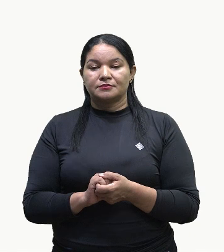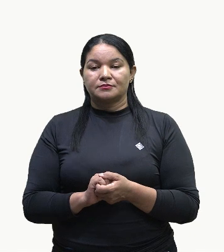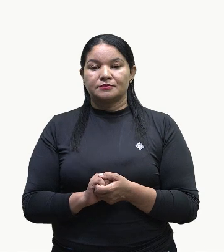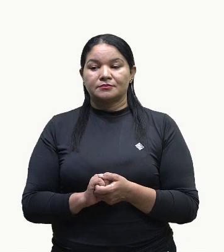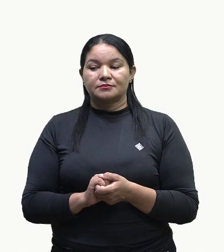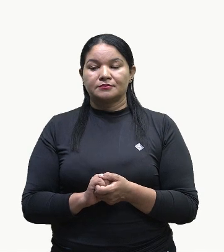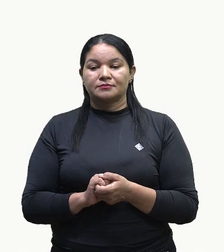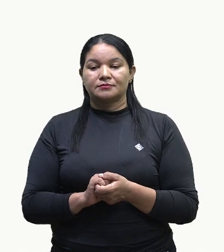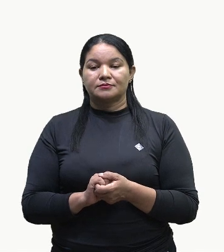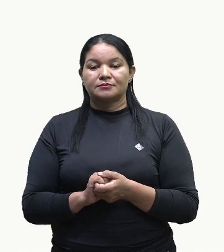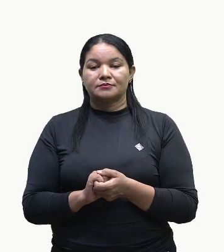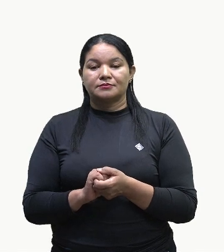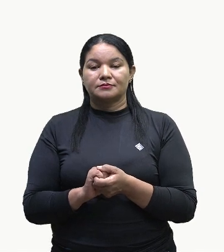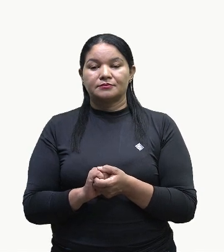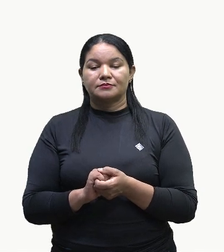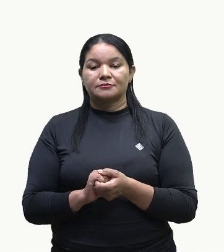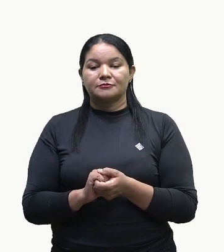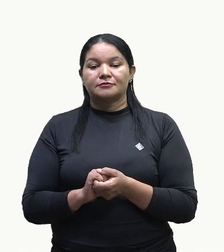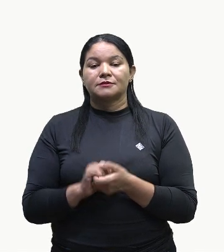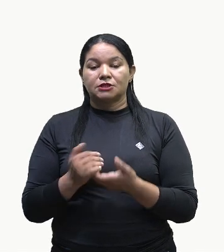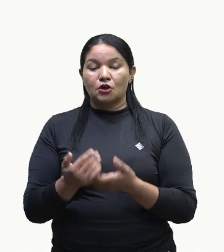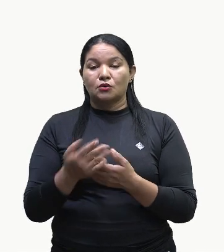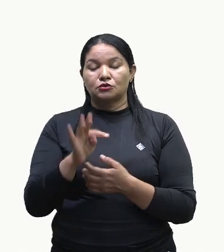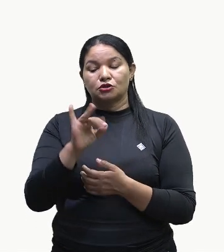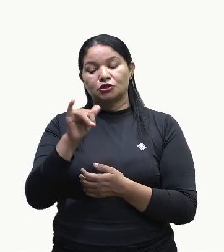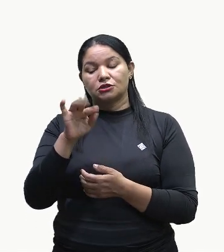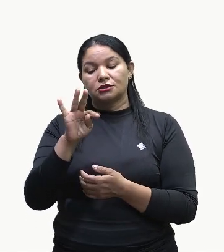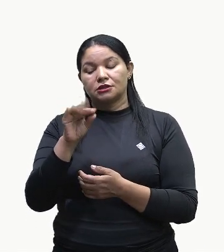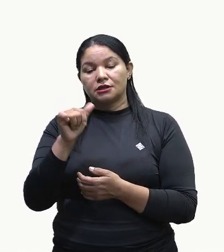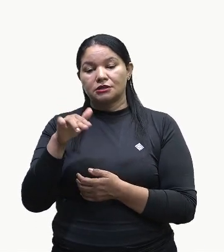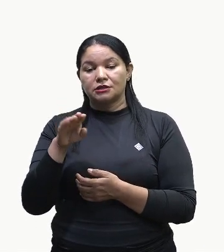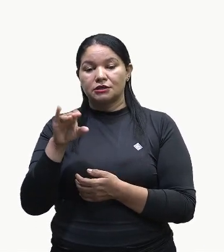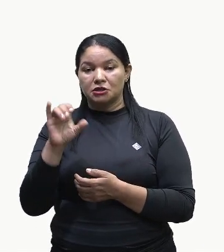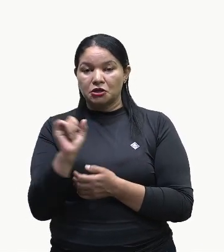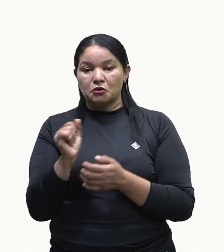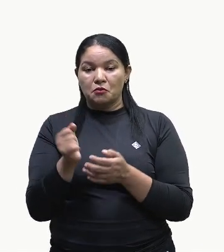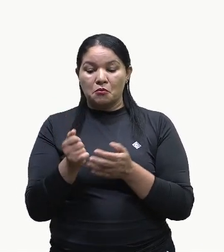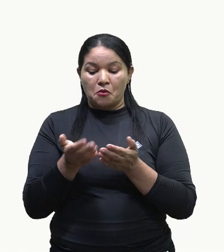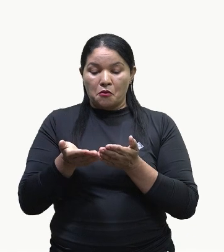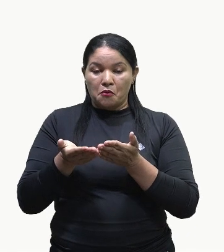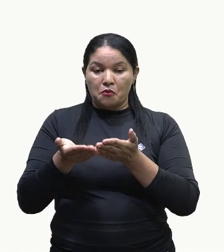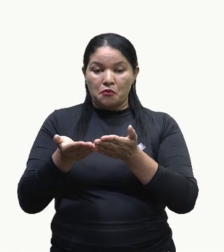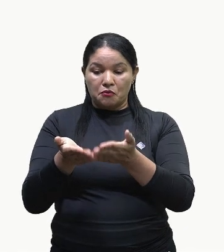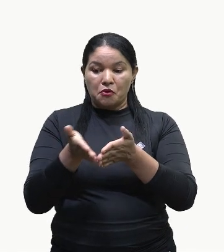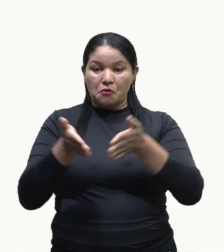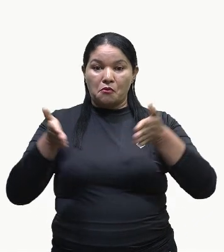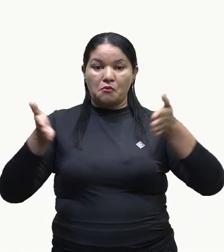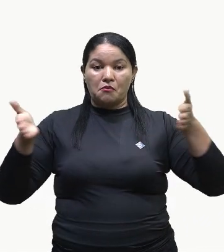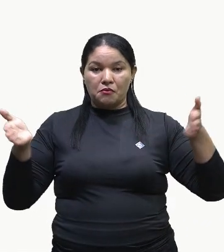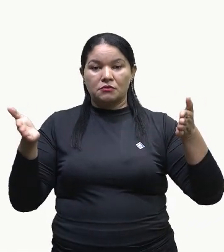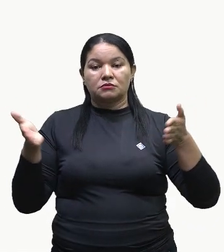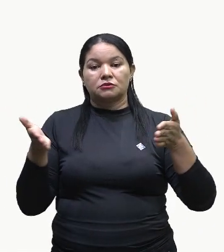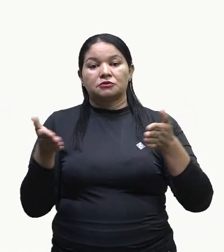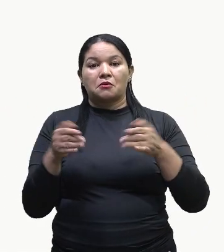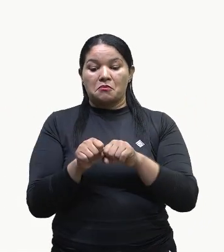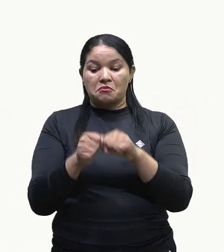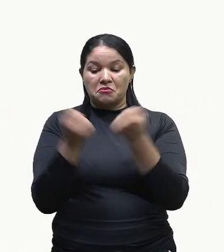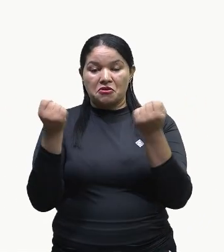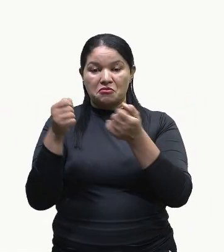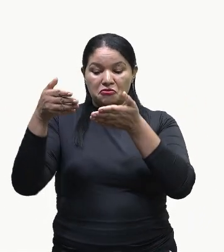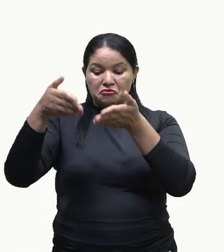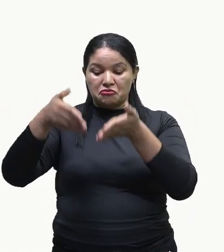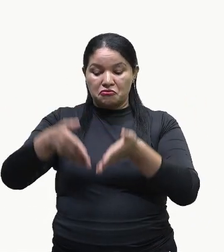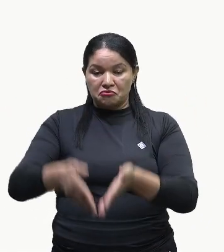ele foi um navio, ele foi um transatlântico de luxo que, né, lamentavelmente afundou. E